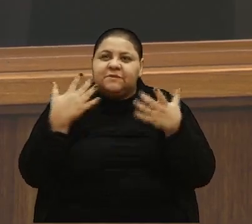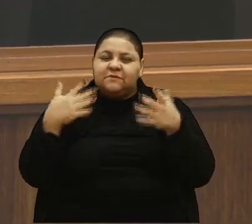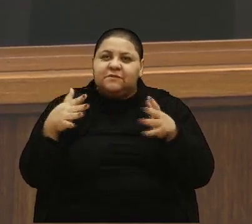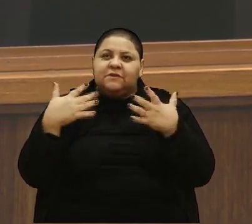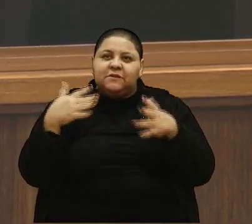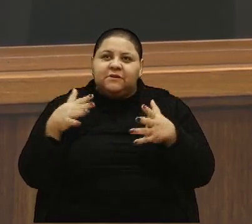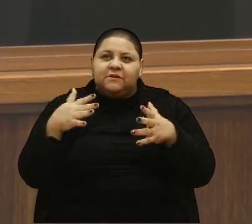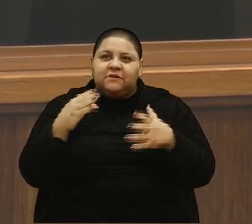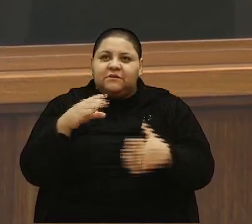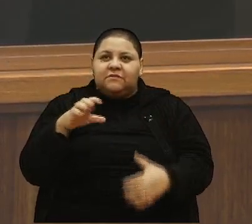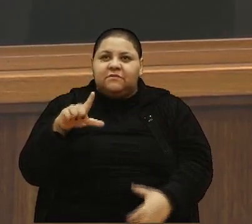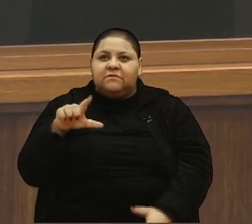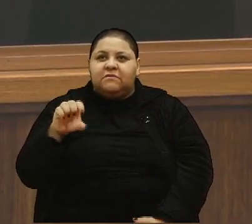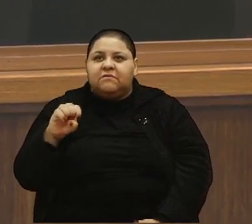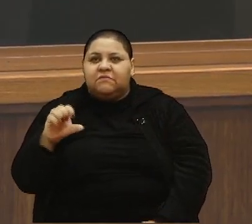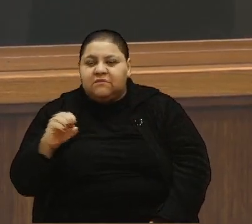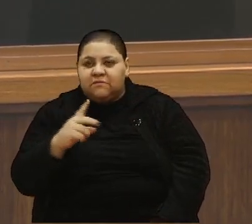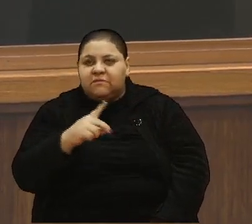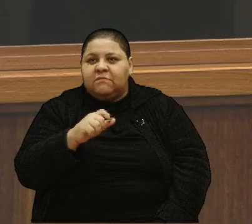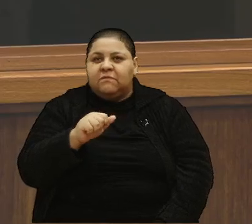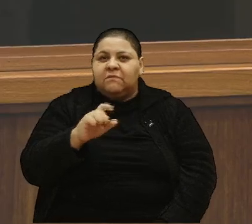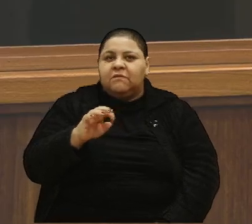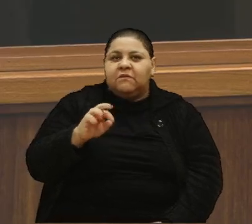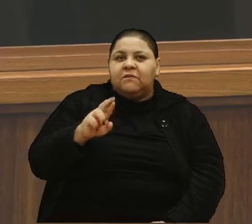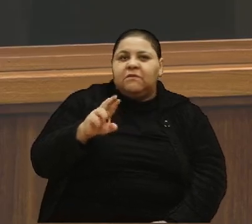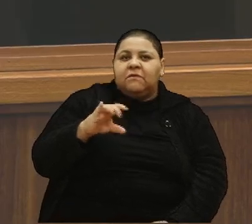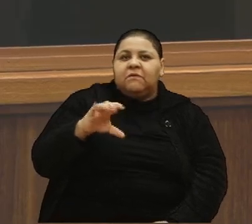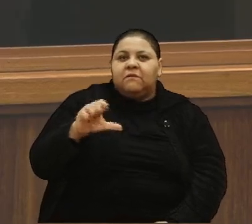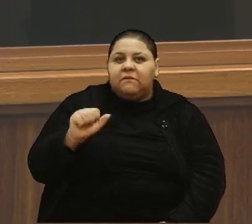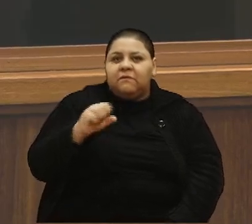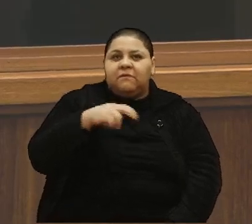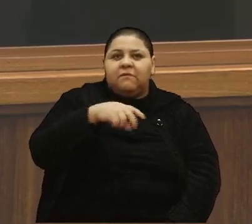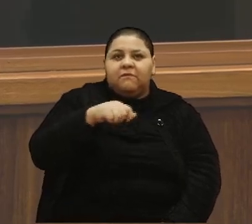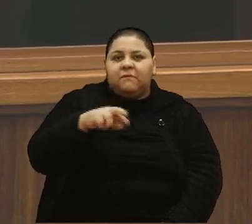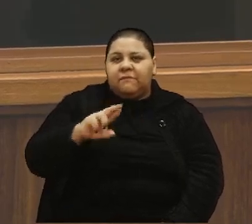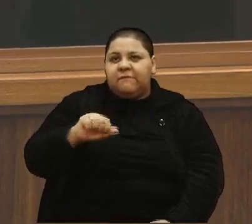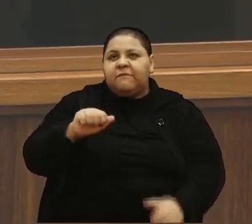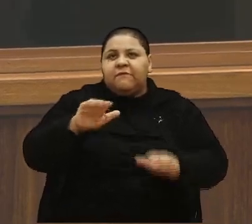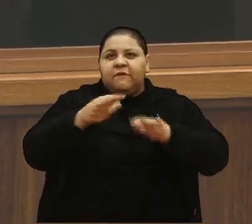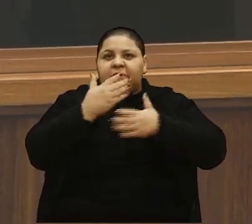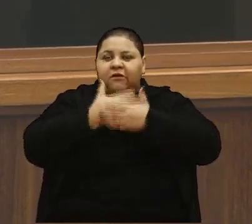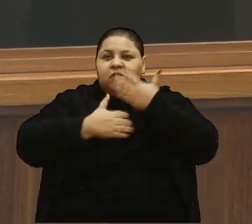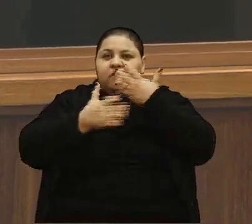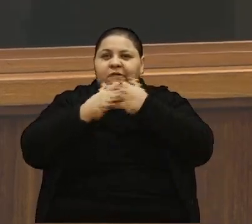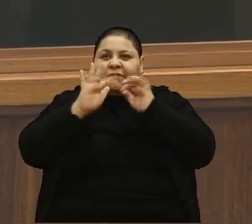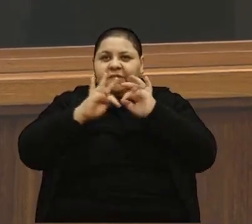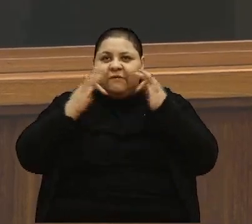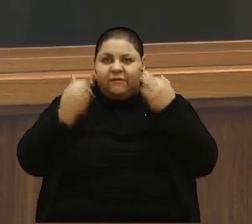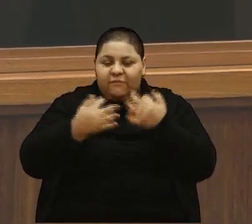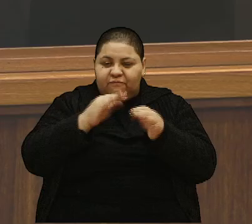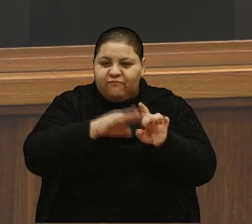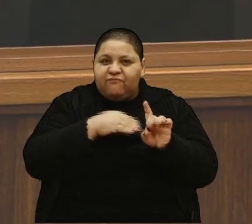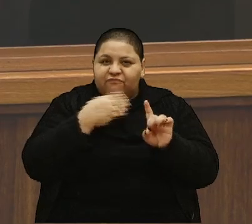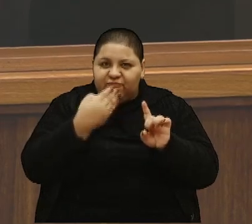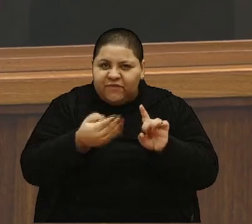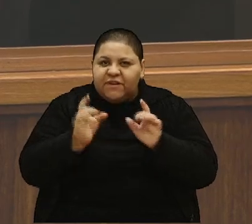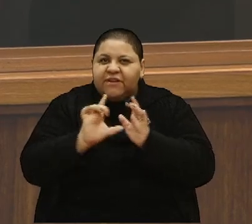parabéns, Celso, Patrícia, Nara, toda a família, por esta honra,